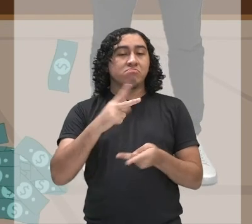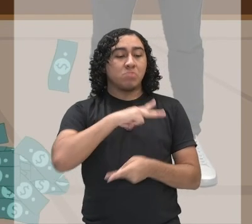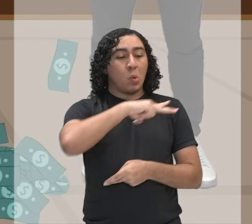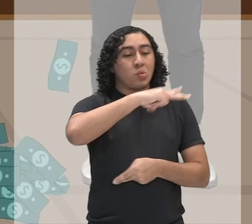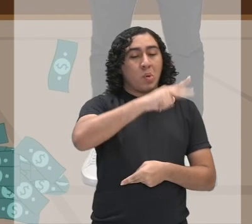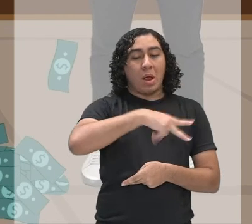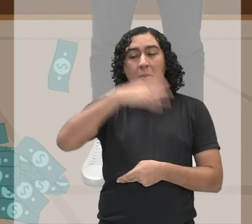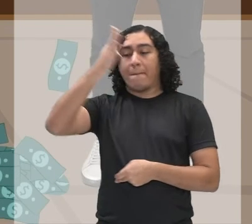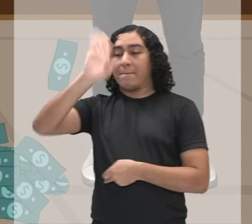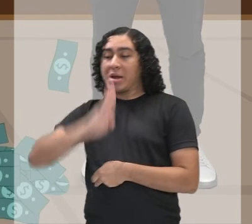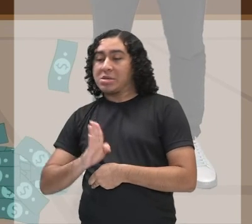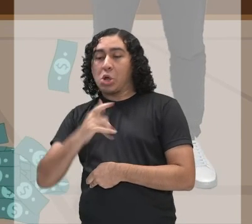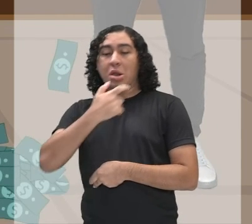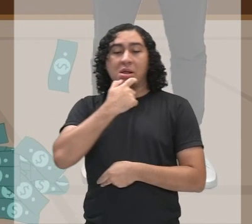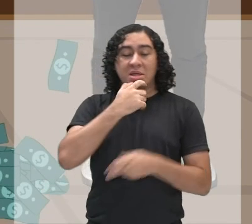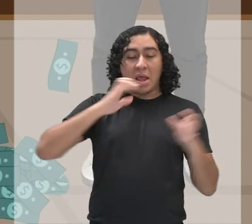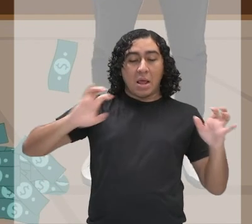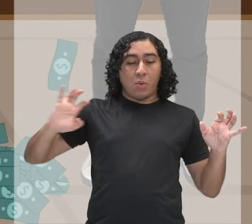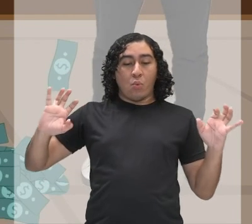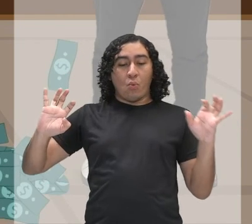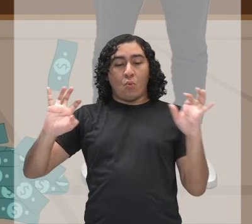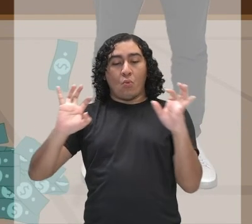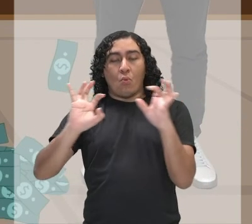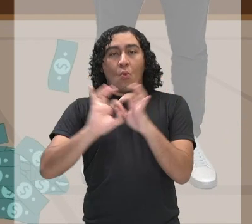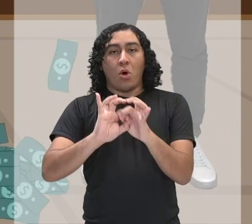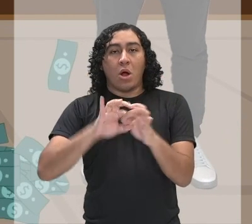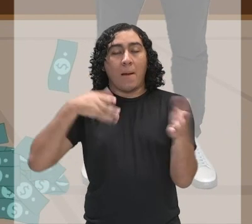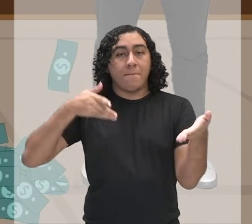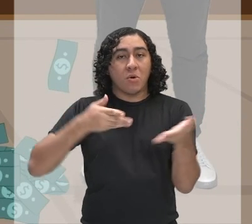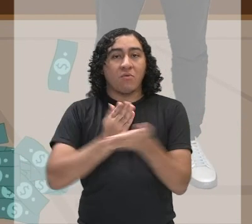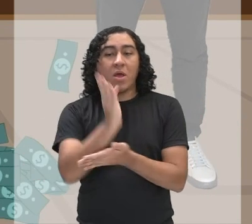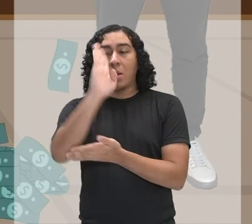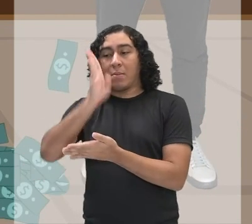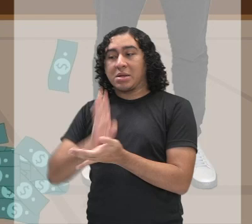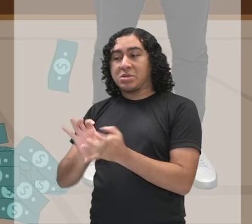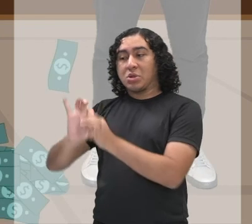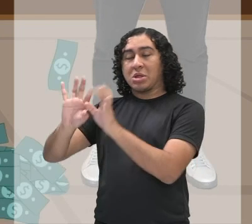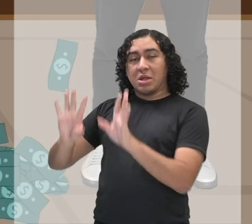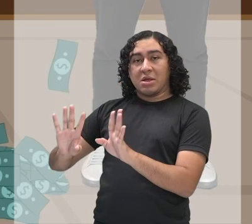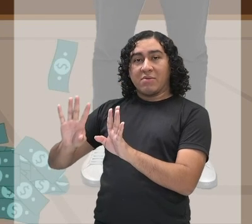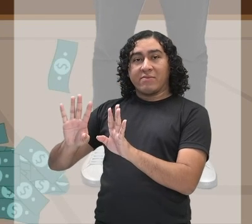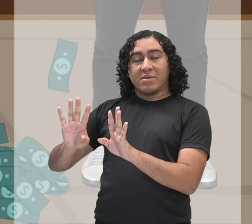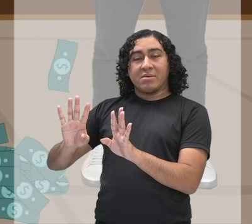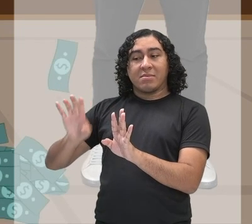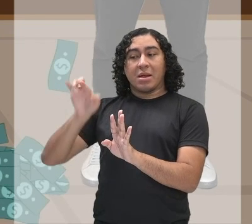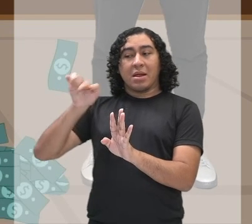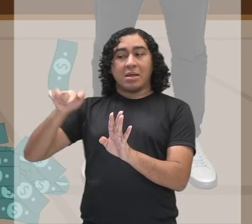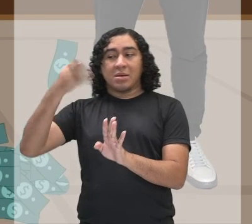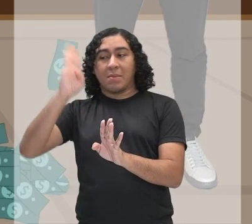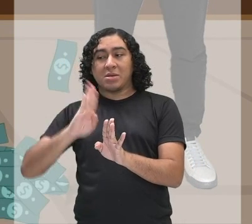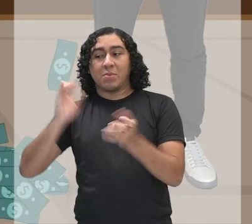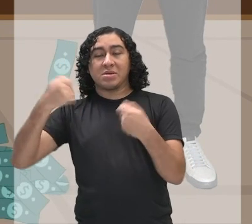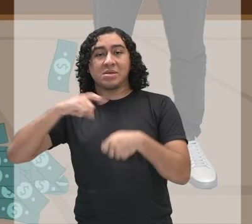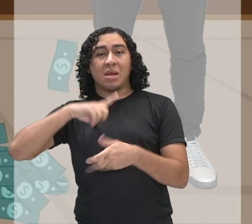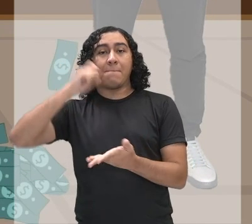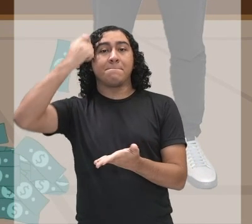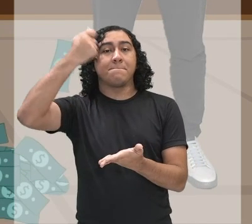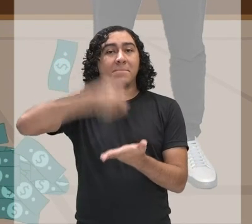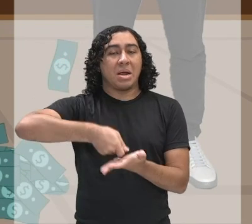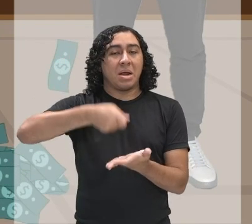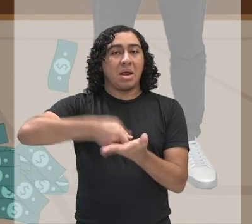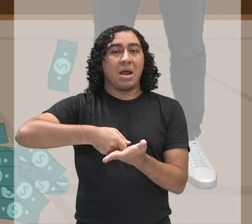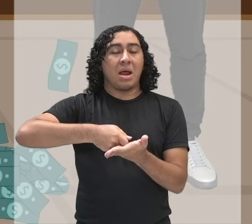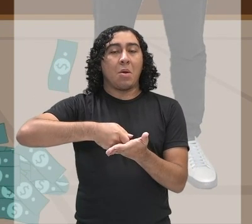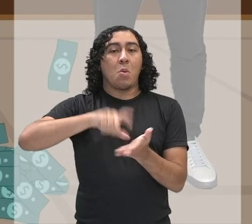com Portugal, pelo reconhecimento da independência, este deveria pagar uma indenização